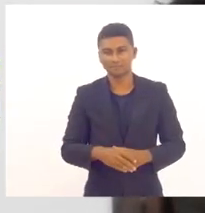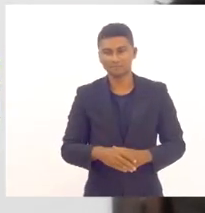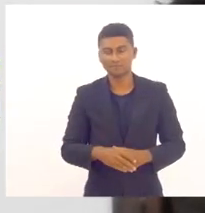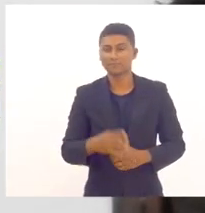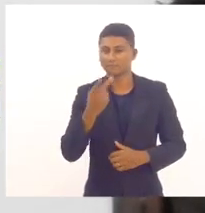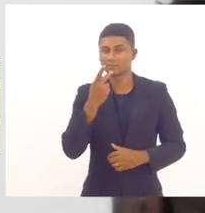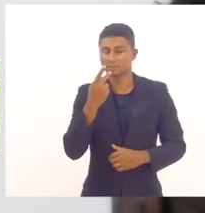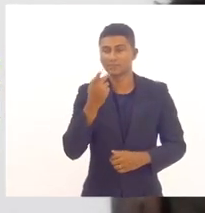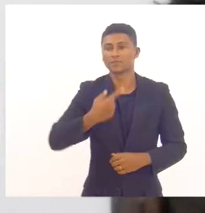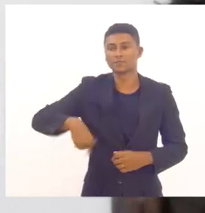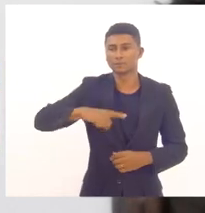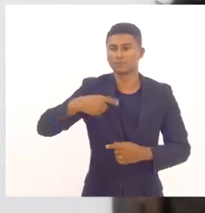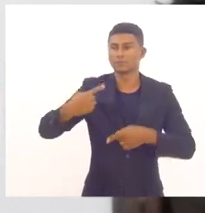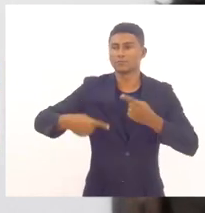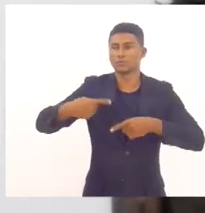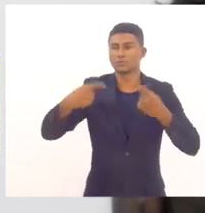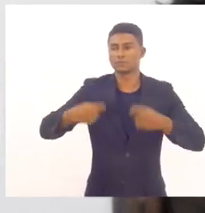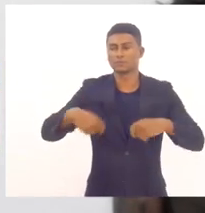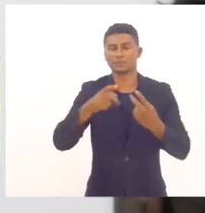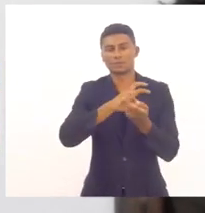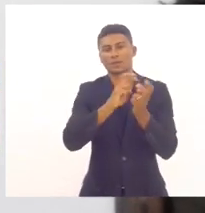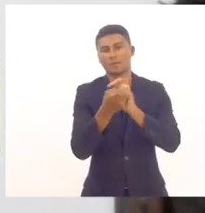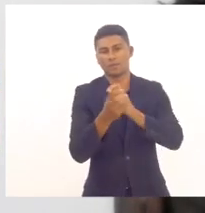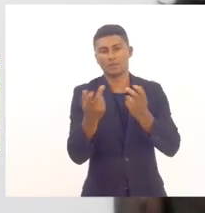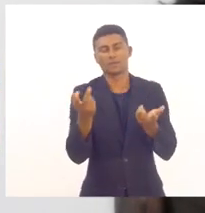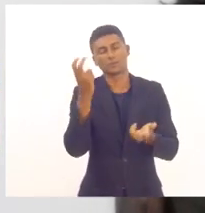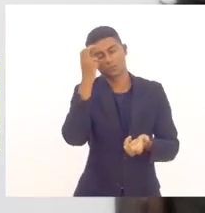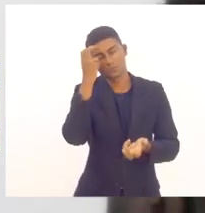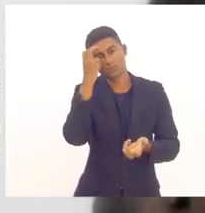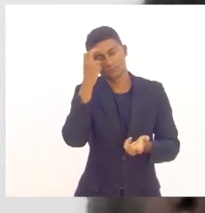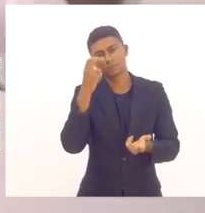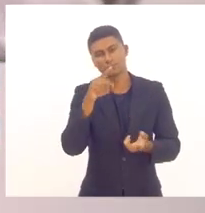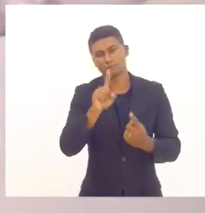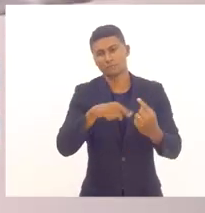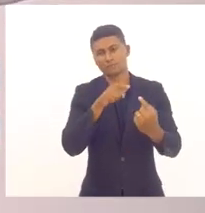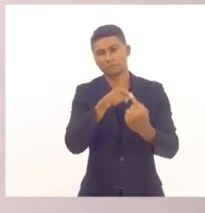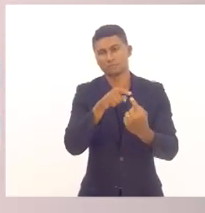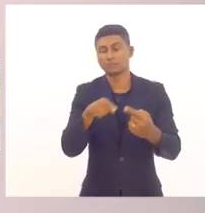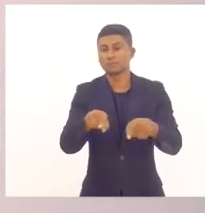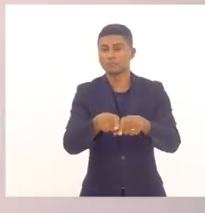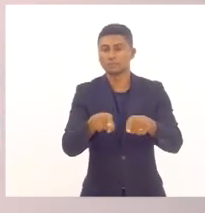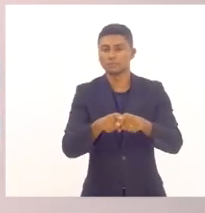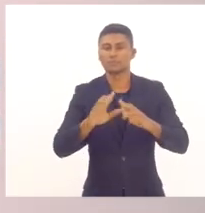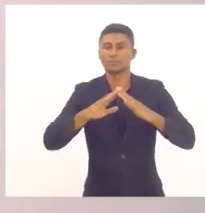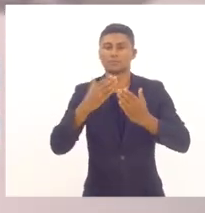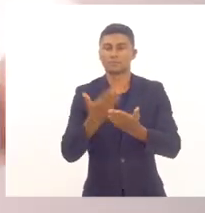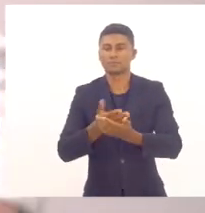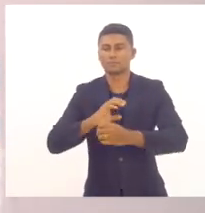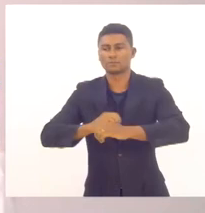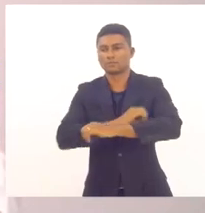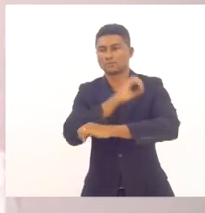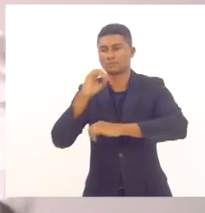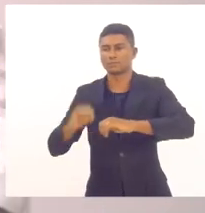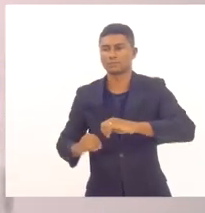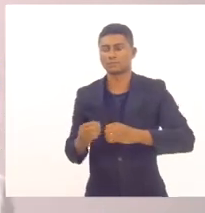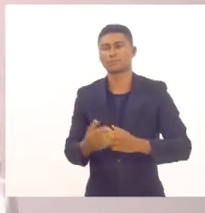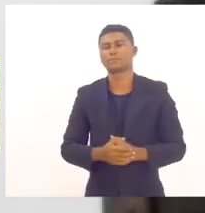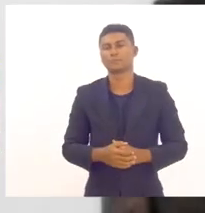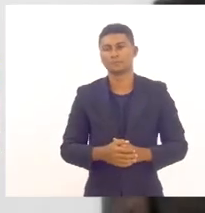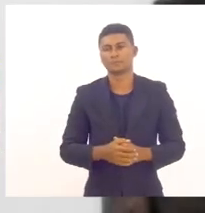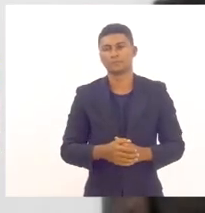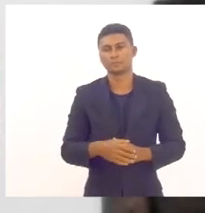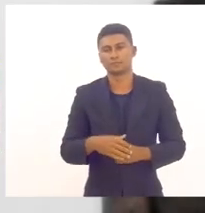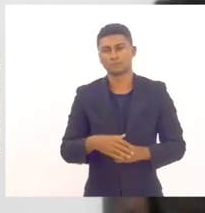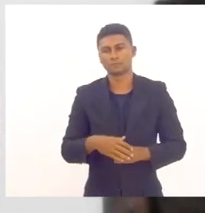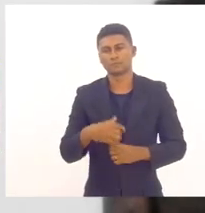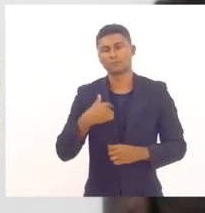que discutir a capoeira, a inserção do cultural. E temos que retomar a escola integral, o velho projeto do Chico. Olha, eu estou vendo alguns